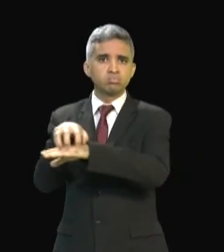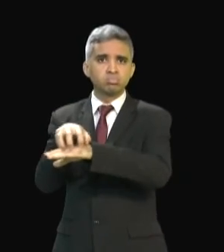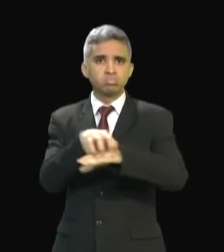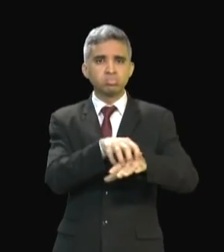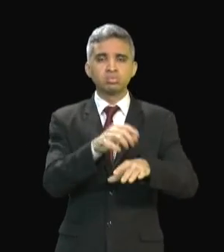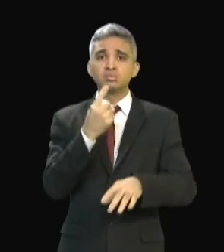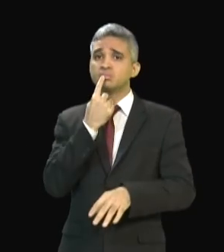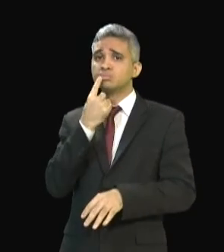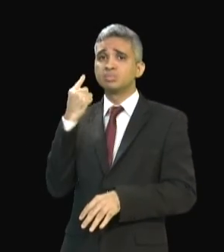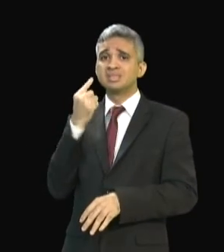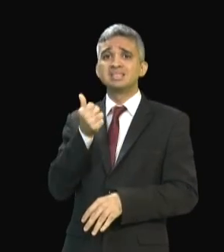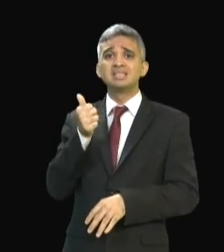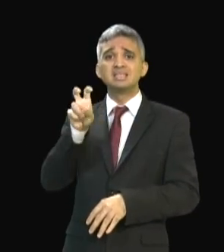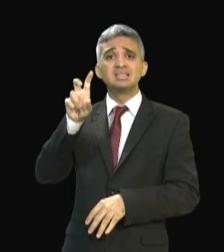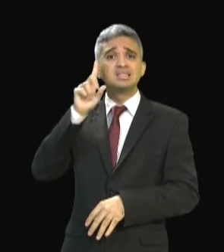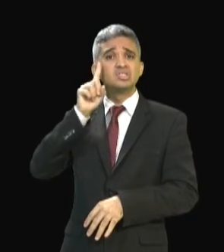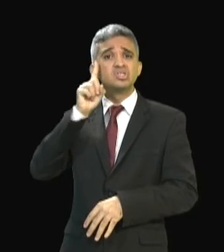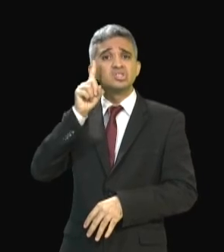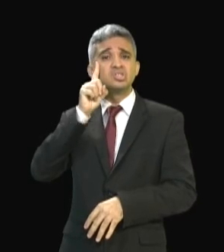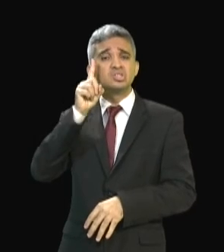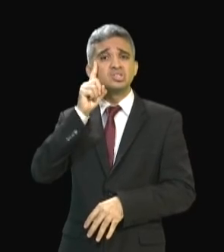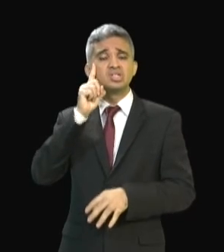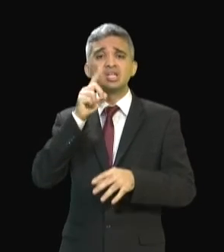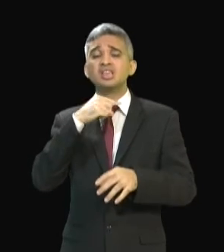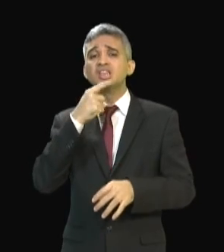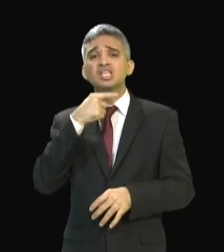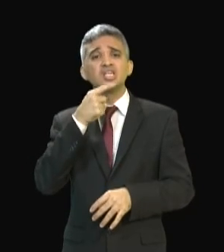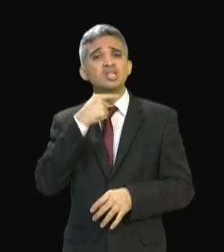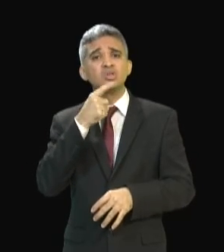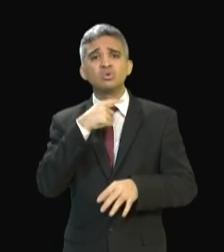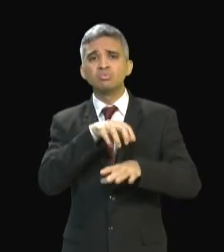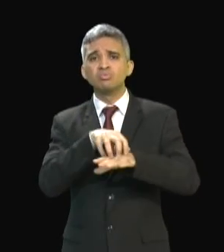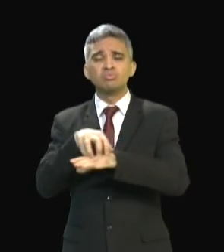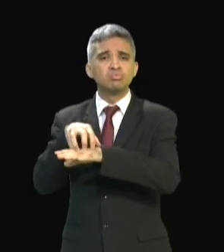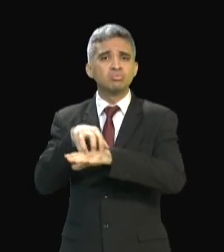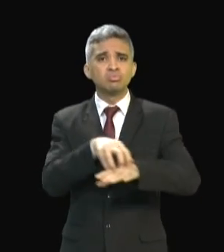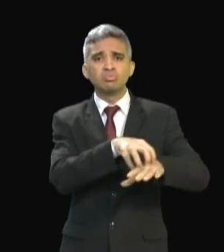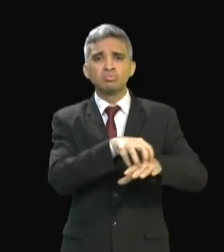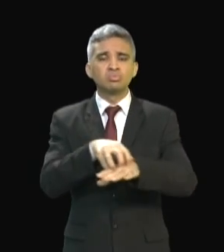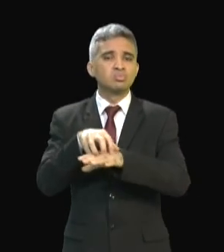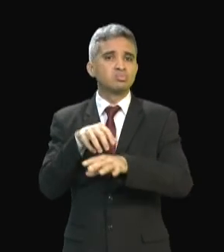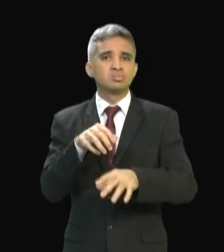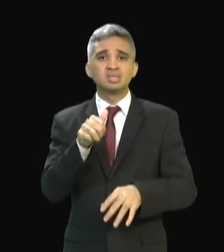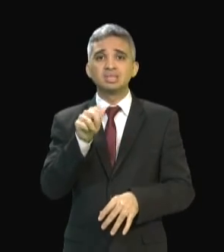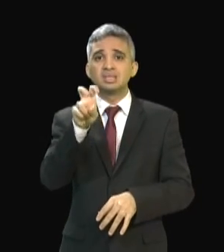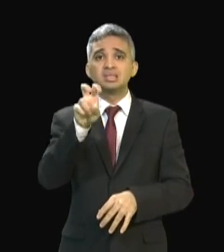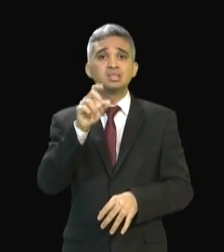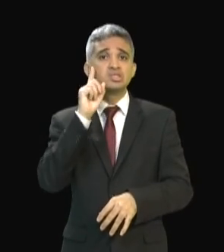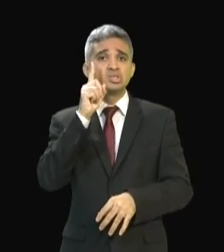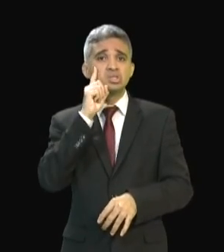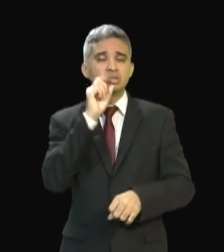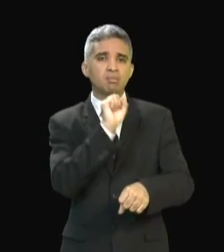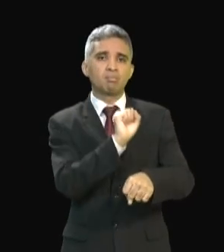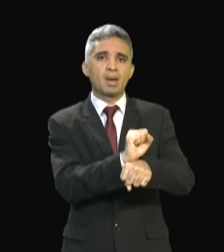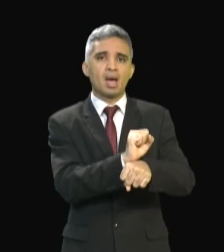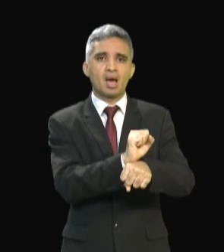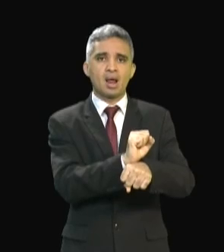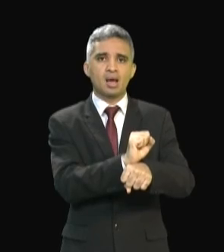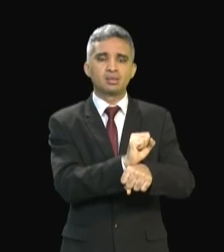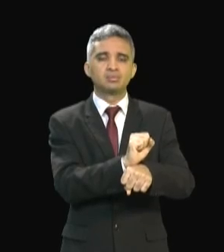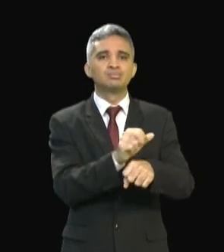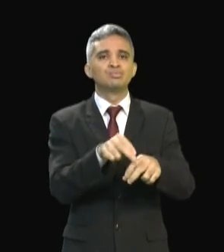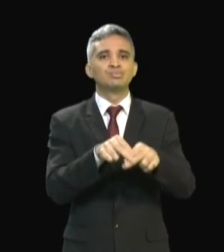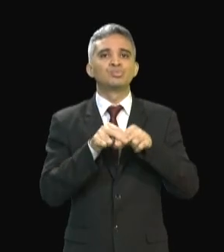sem um único ferribote, deputado César, sem um único ferribote funcionando, gerando transtornos para